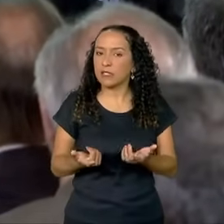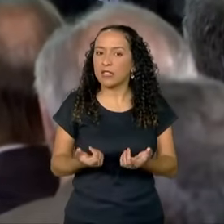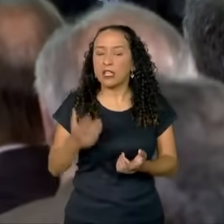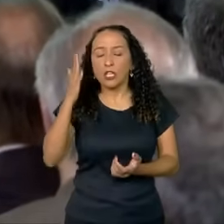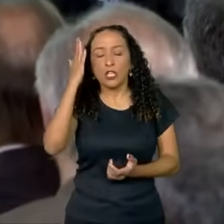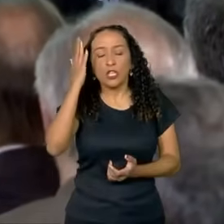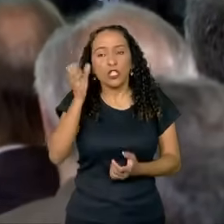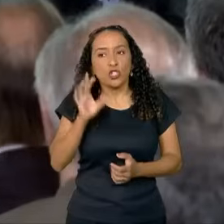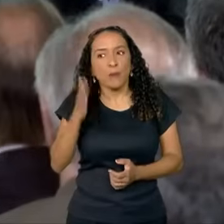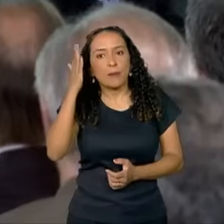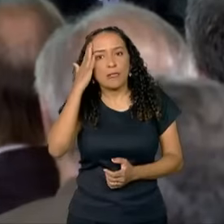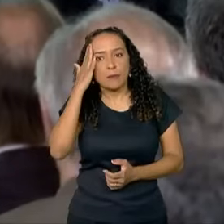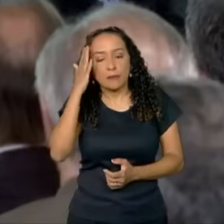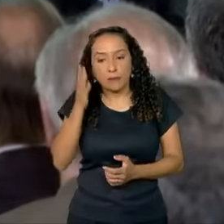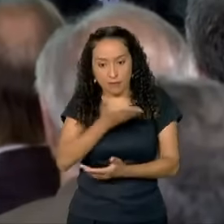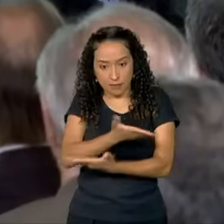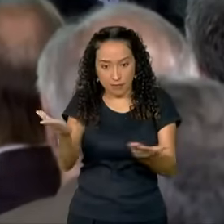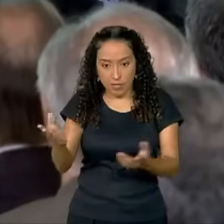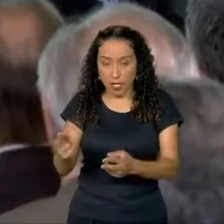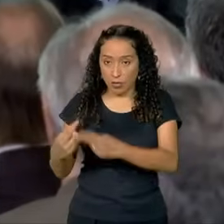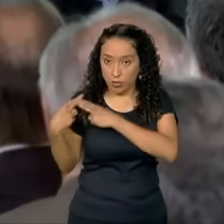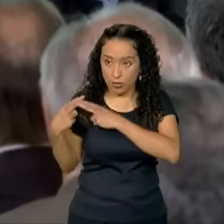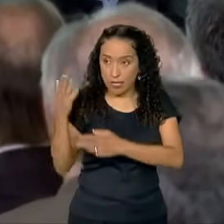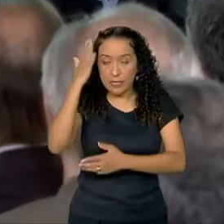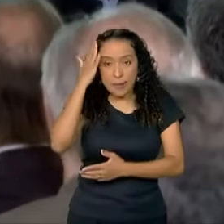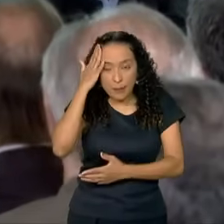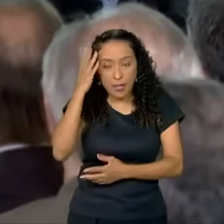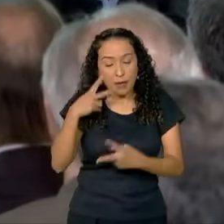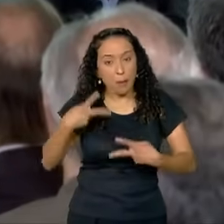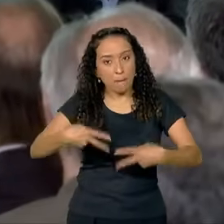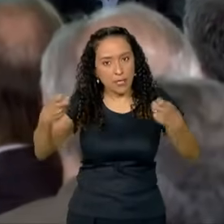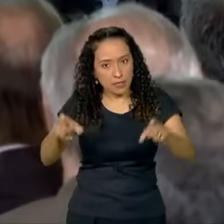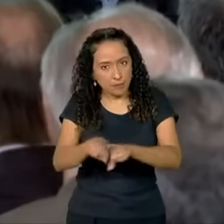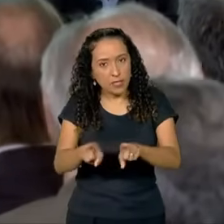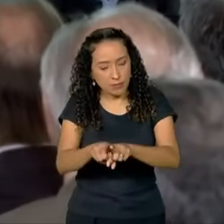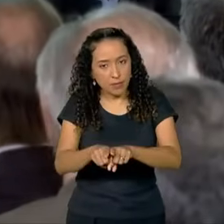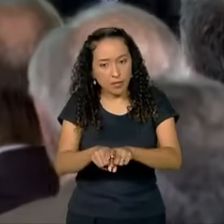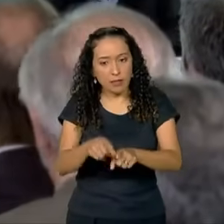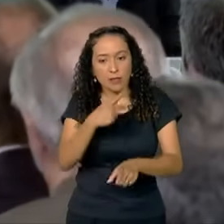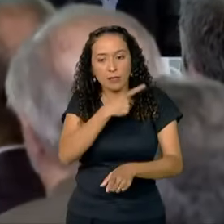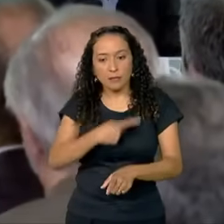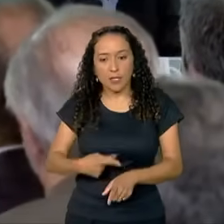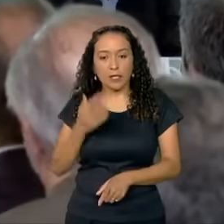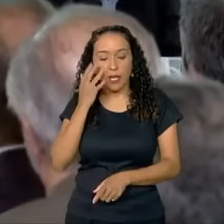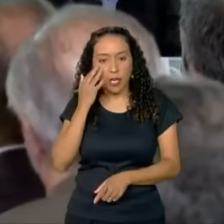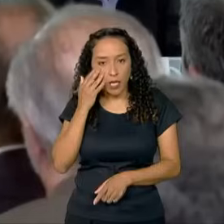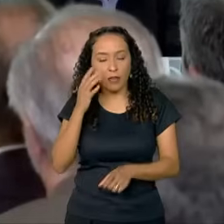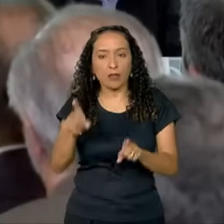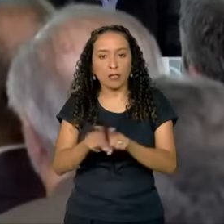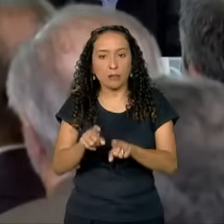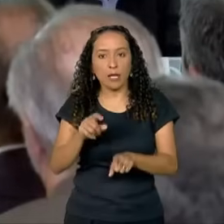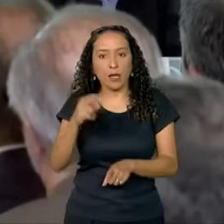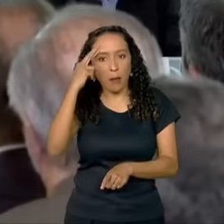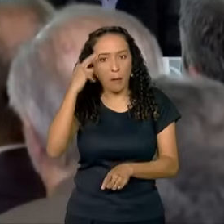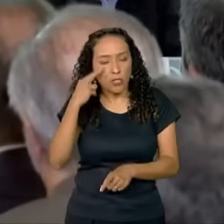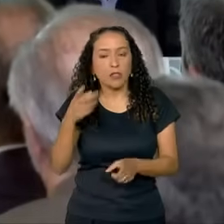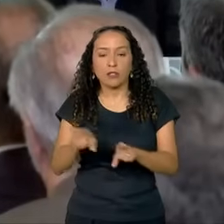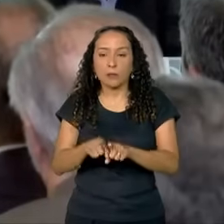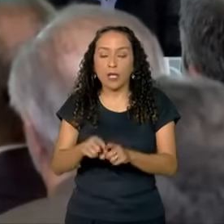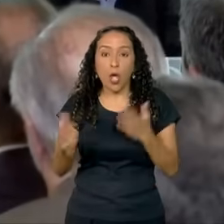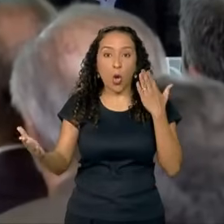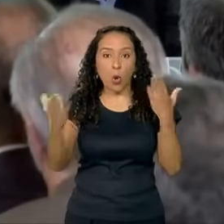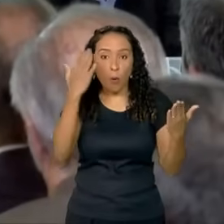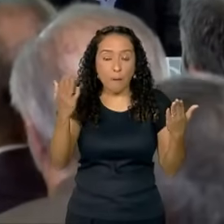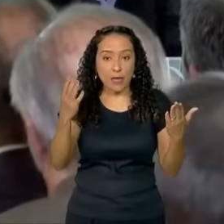ter, essas autoridades estão aqui, precisam ver isso e perceber. Presidente Lira, presidente Pacheco, comparando com os três estados do